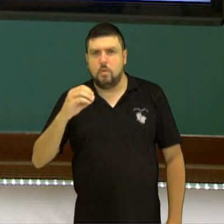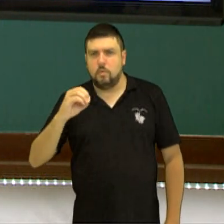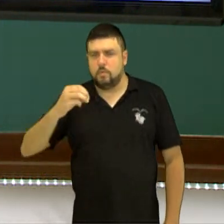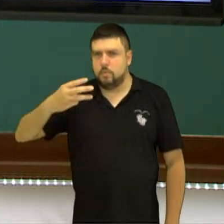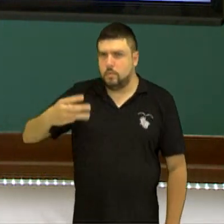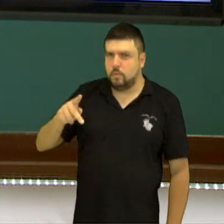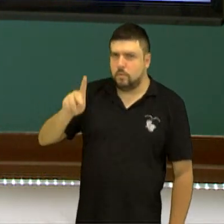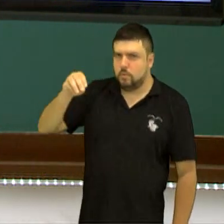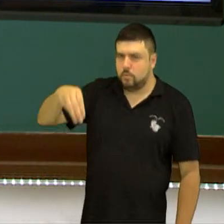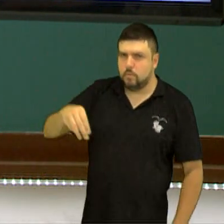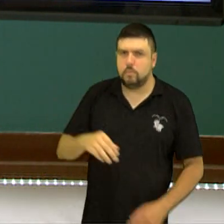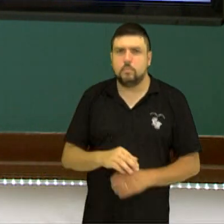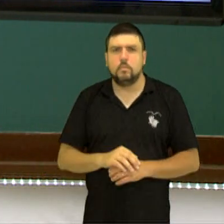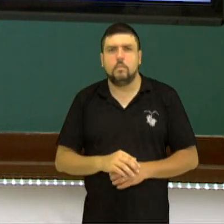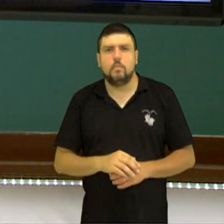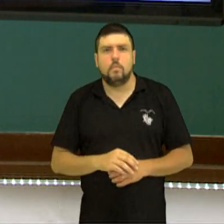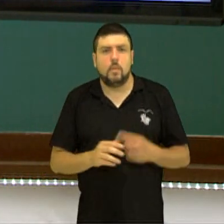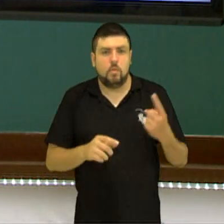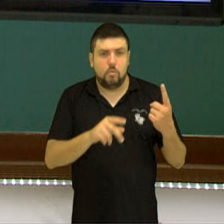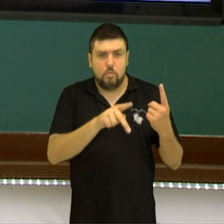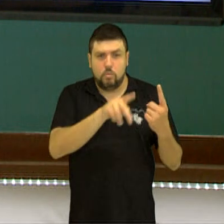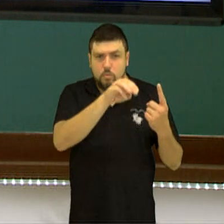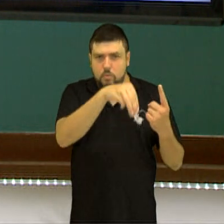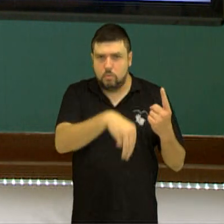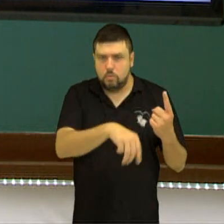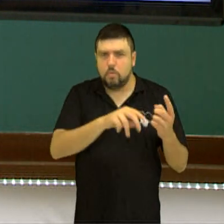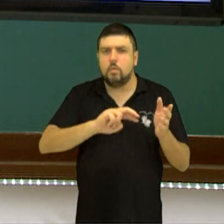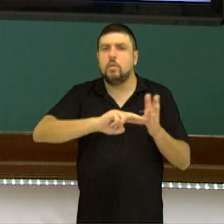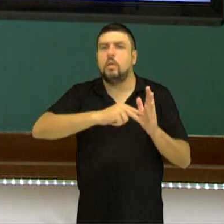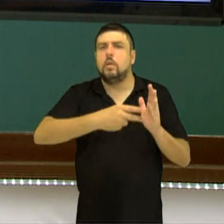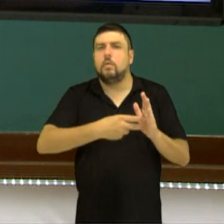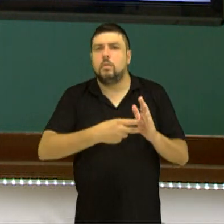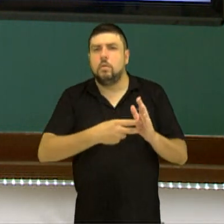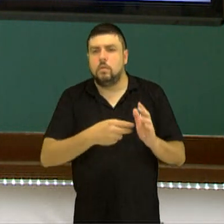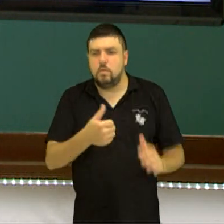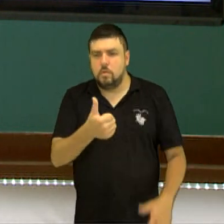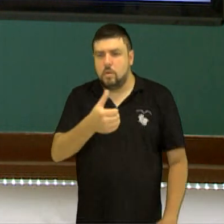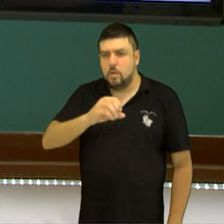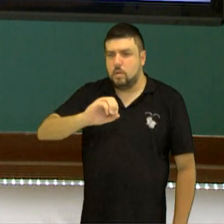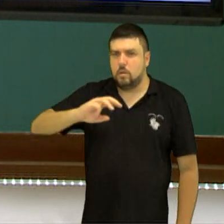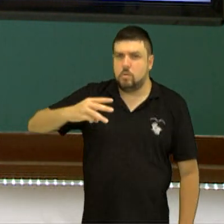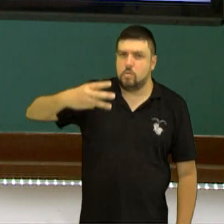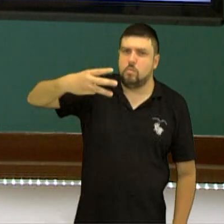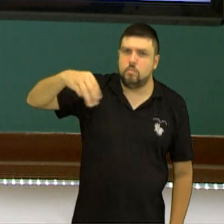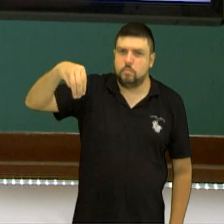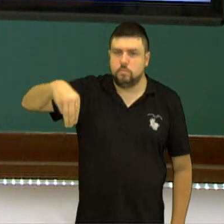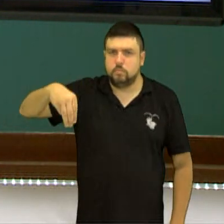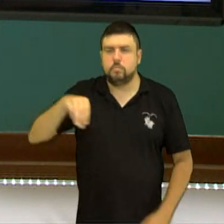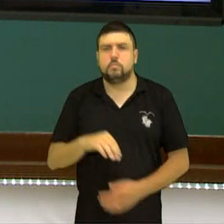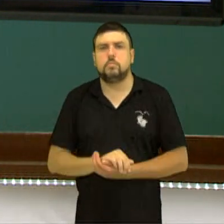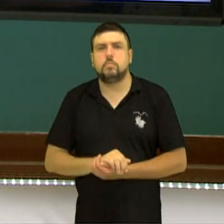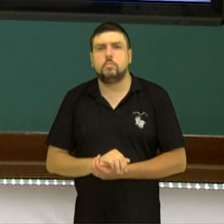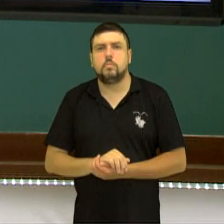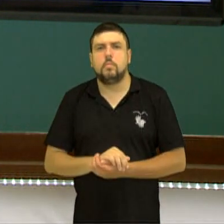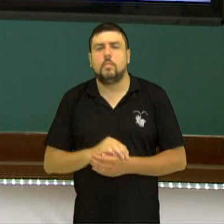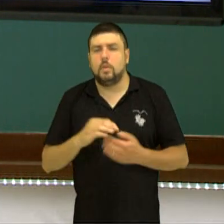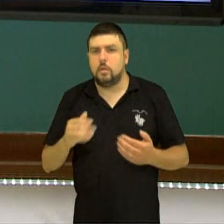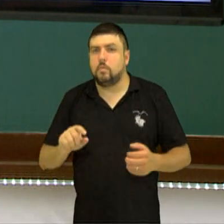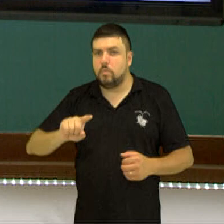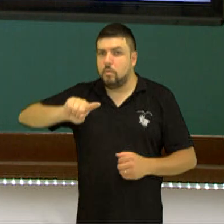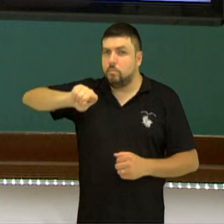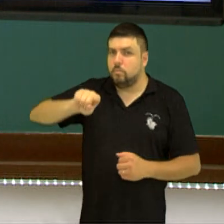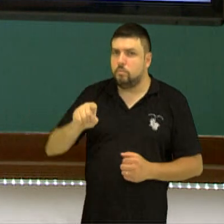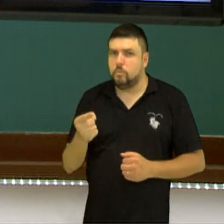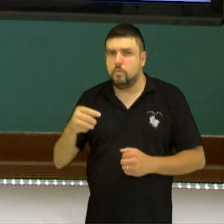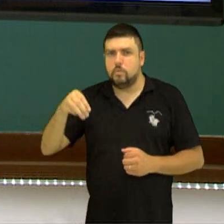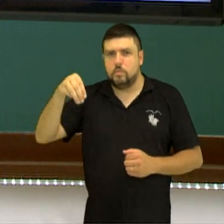cubo. Então, é 1.000 metros. 1.000 metros. Né? Desenvolva a expressão correta da distância entre a Terra e a